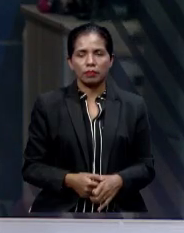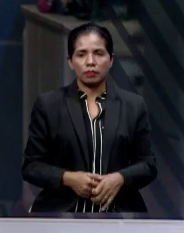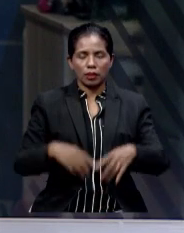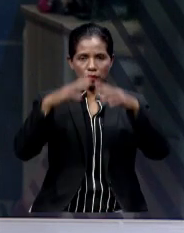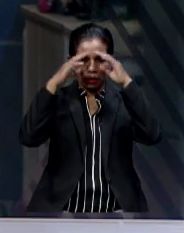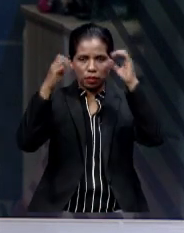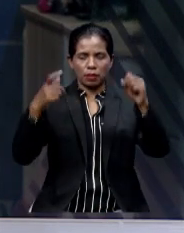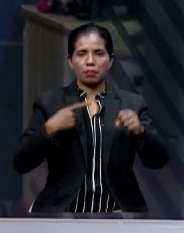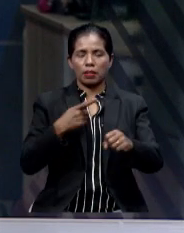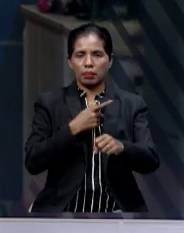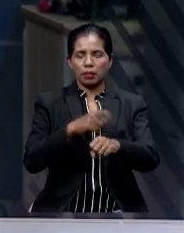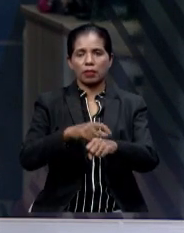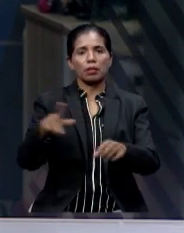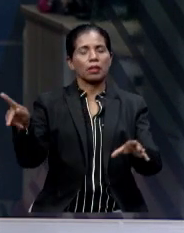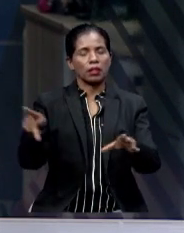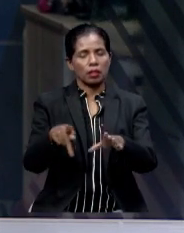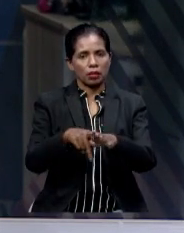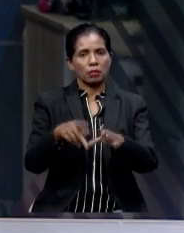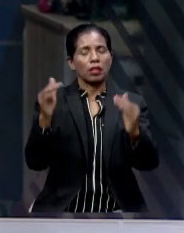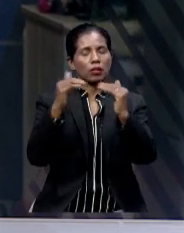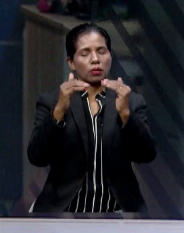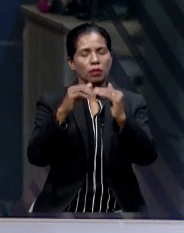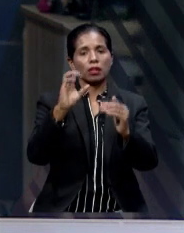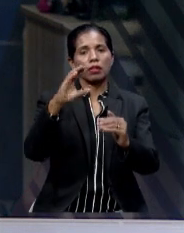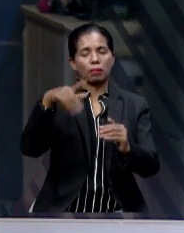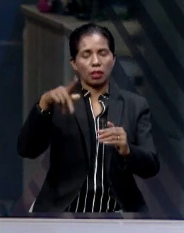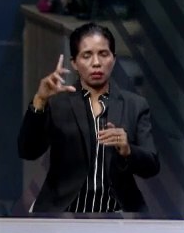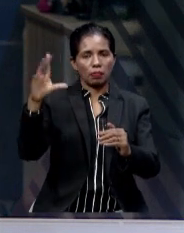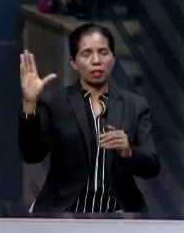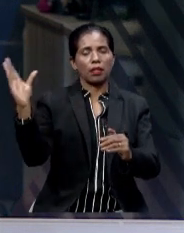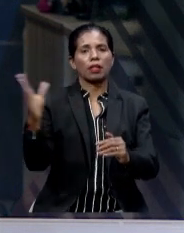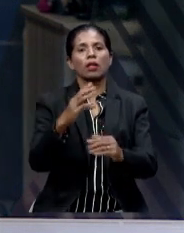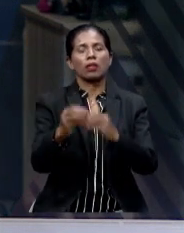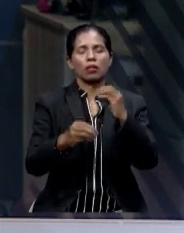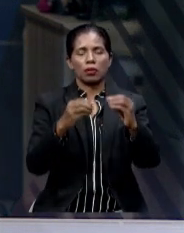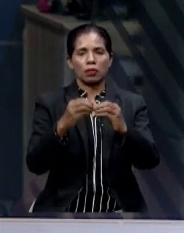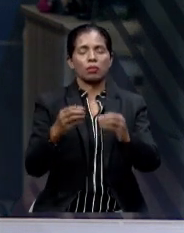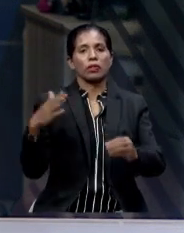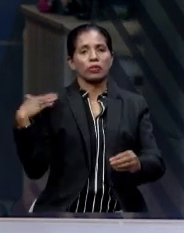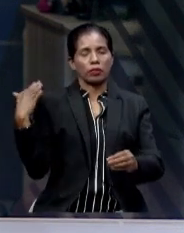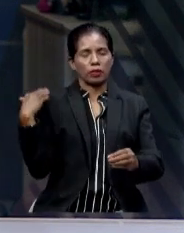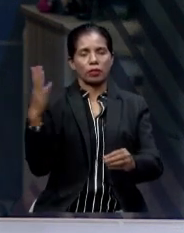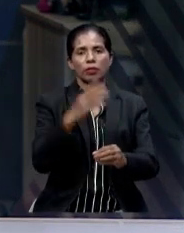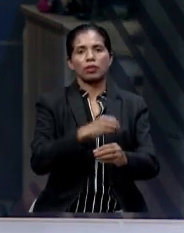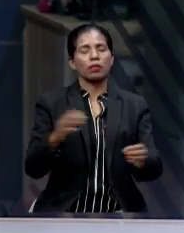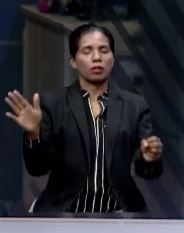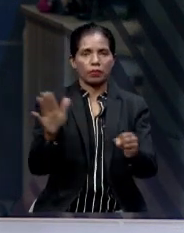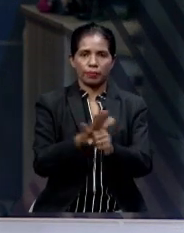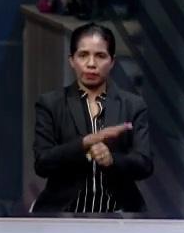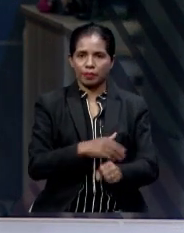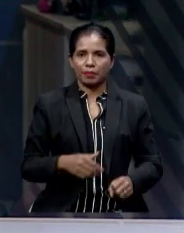Presidente do Parlamento Nacional se participa Semira CPLP e a São Tomé Príncipe o discute com a juventude no sustentabilidade.